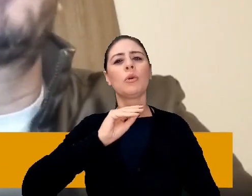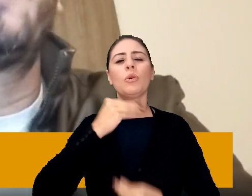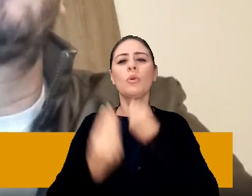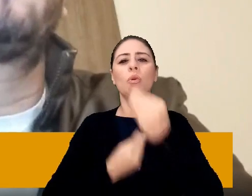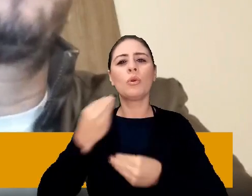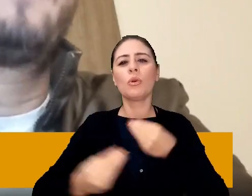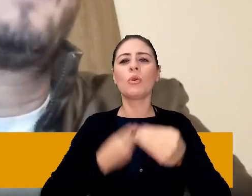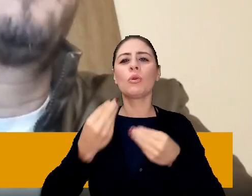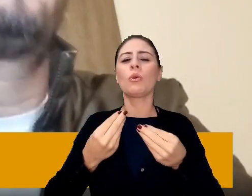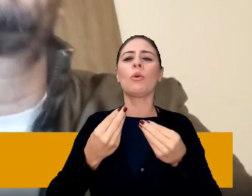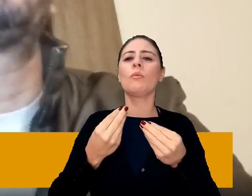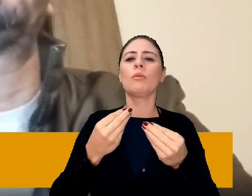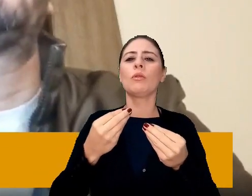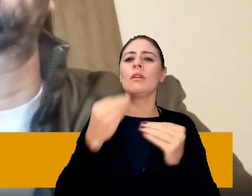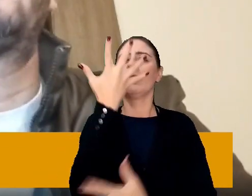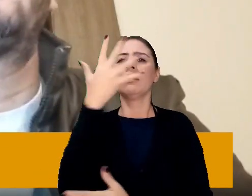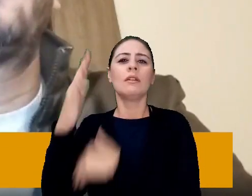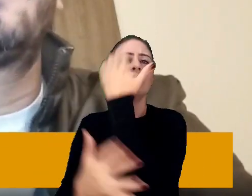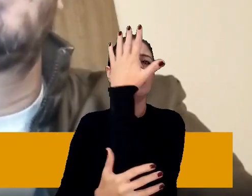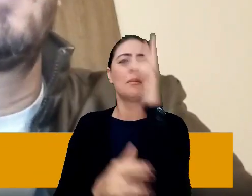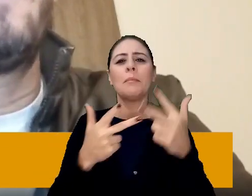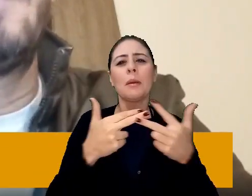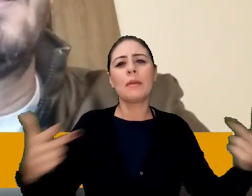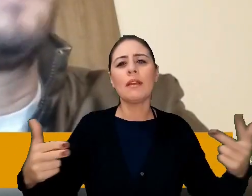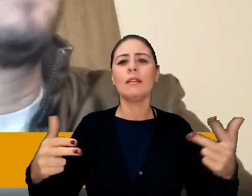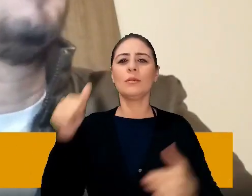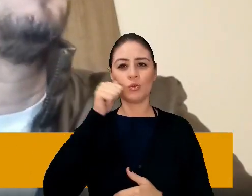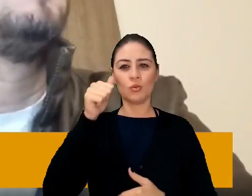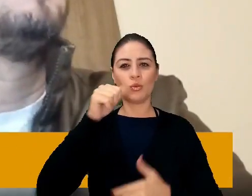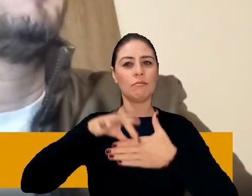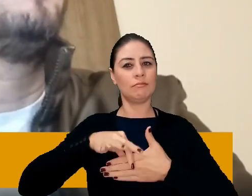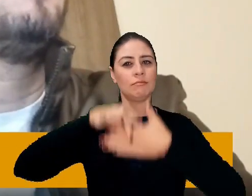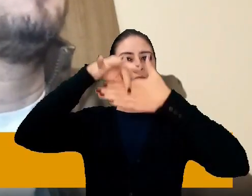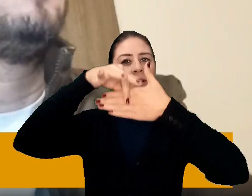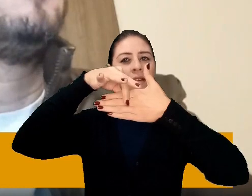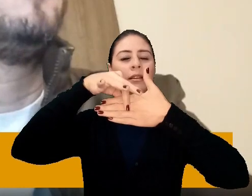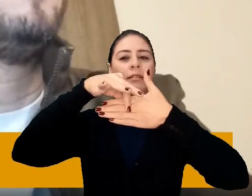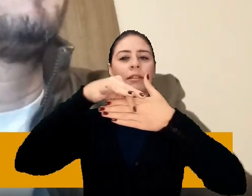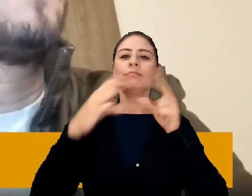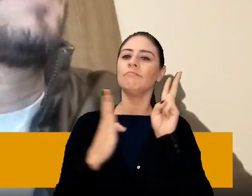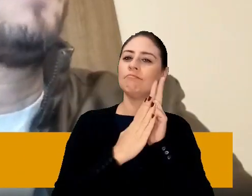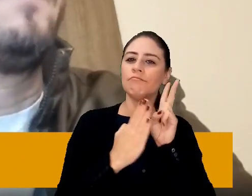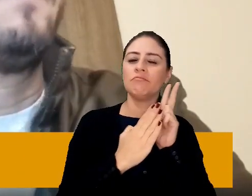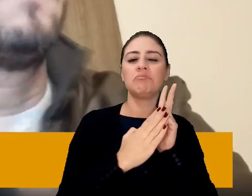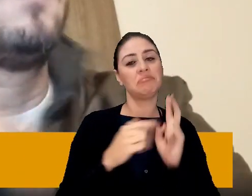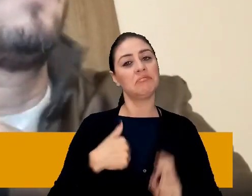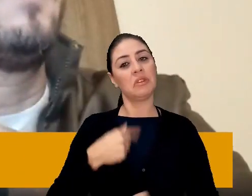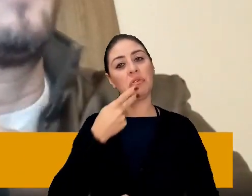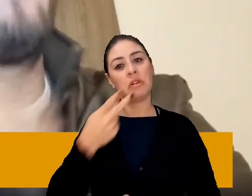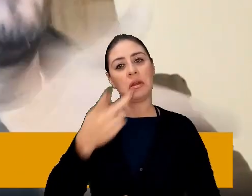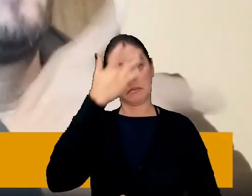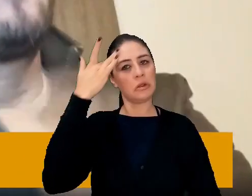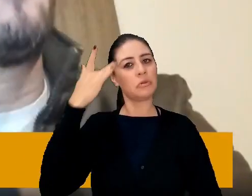sobre gênero, meio ambiente, a questão da liderança indígena feminina, né? E, assim,